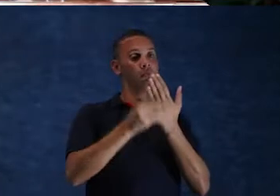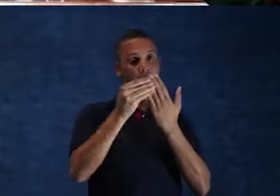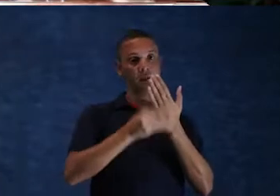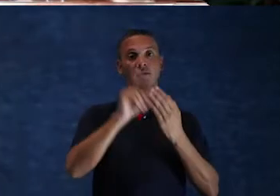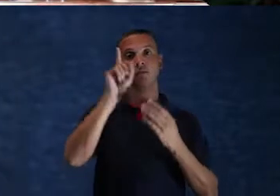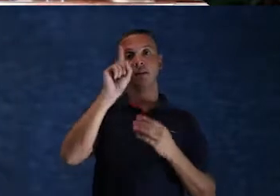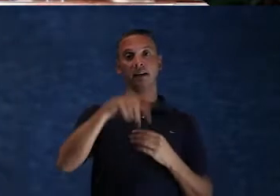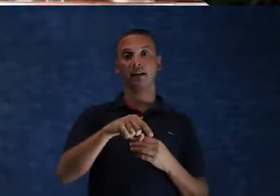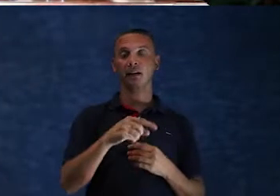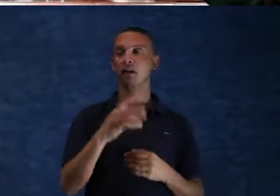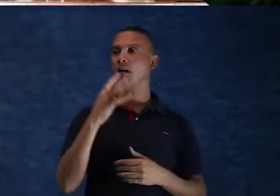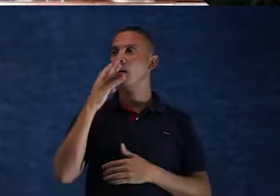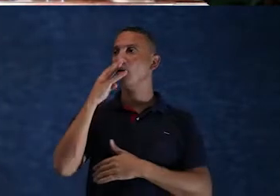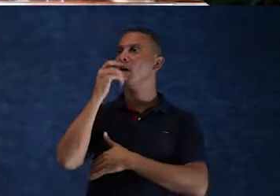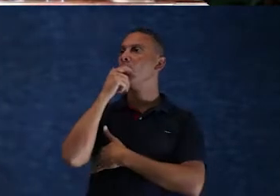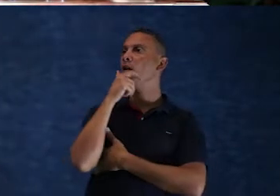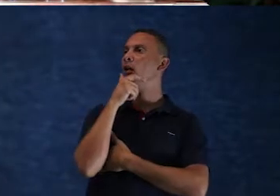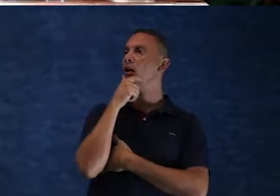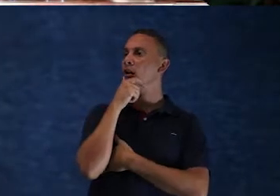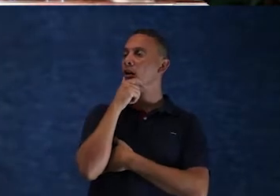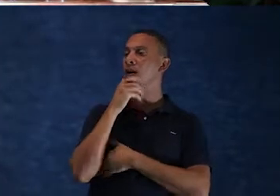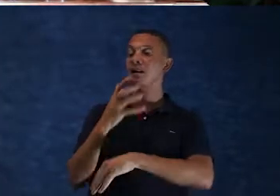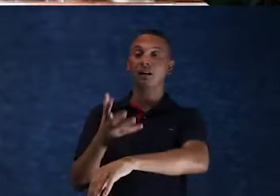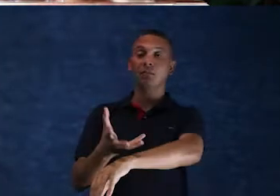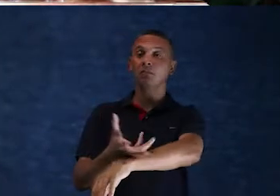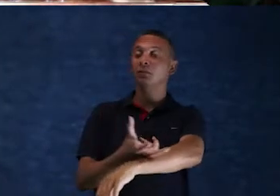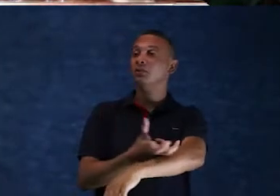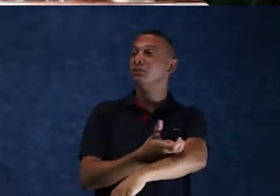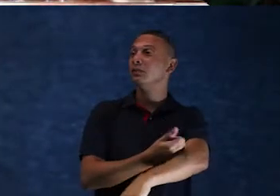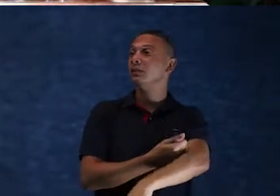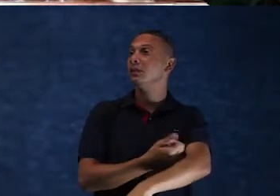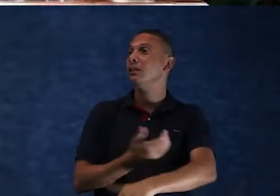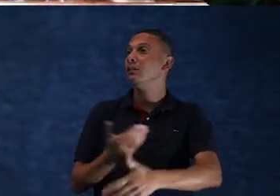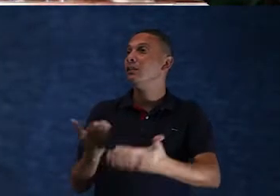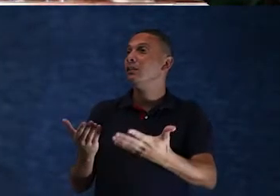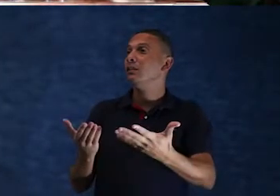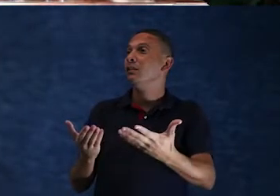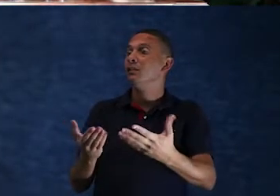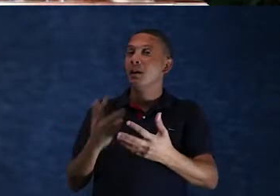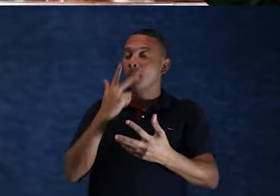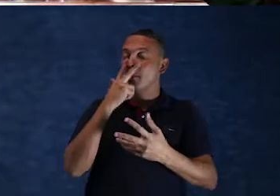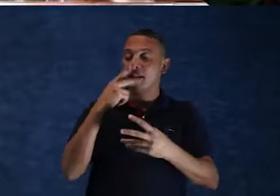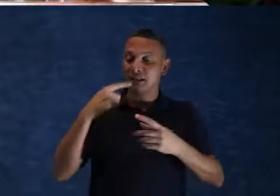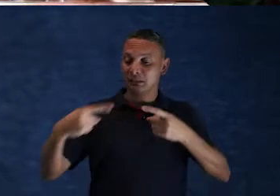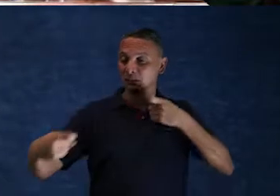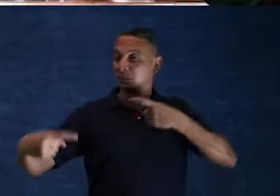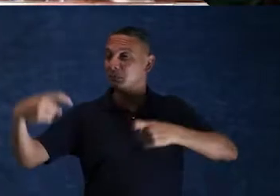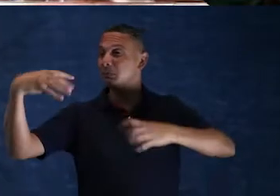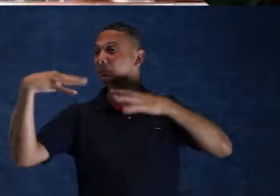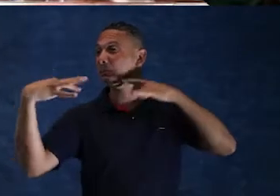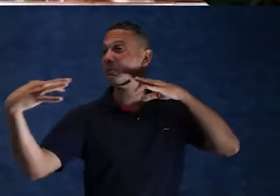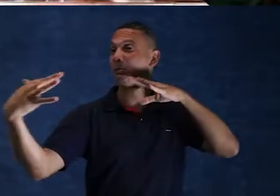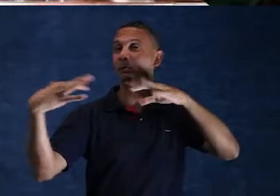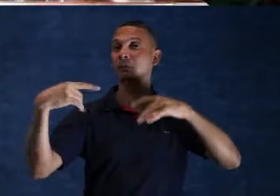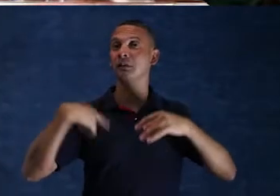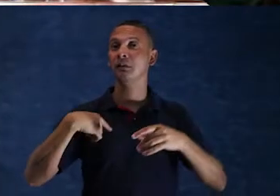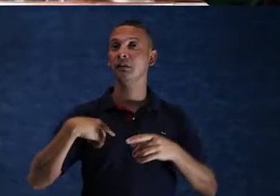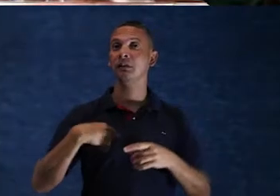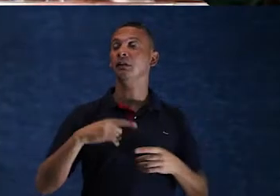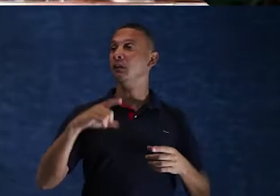um impressionante relato, muitas vezes emocionado, deste correspondente de uma guerra de lances surpreendentes e